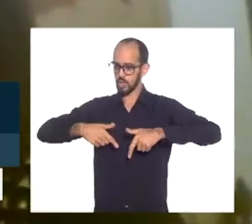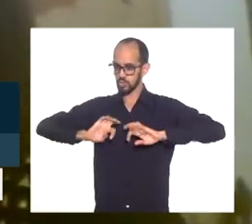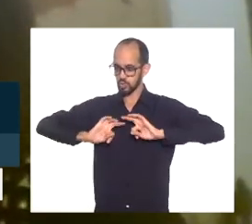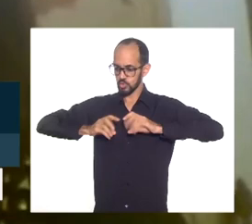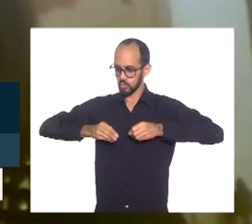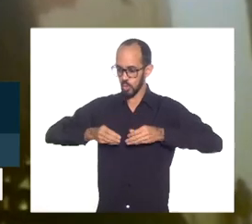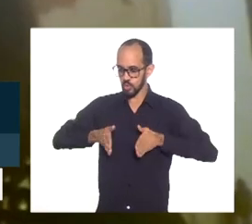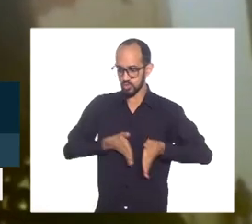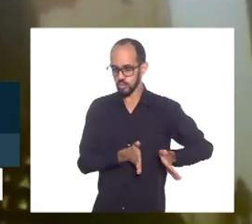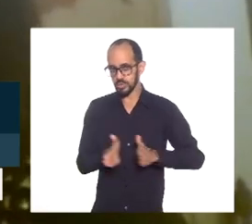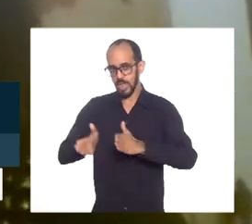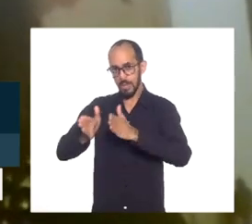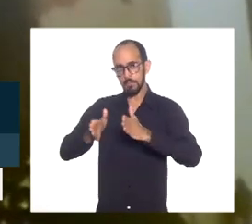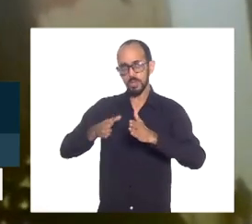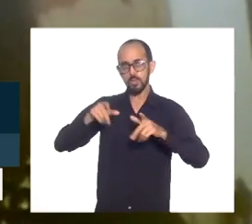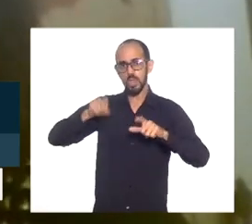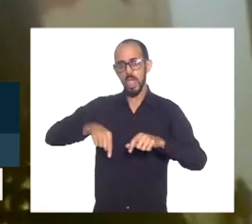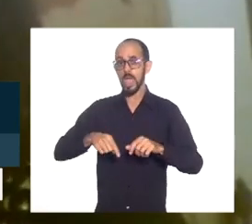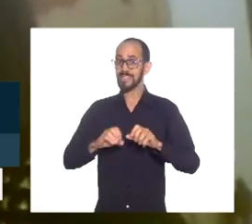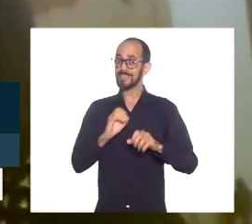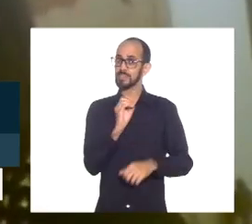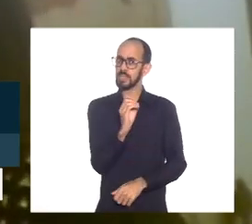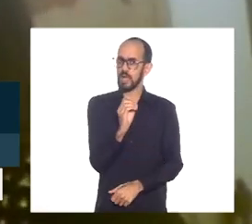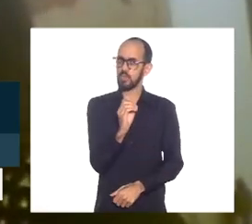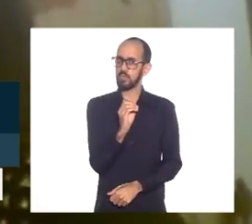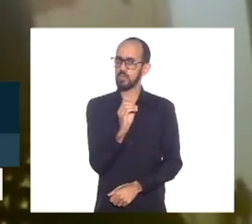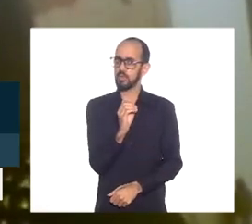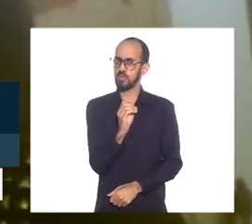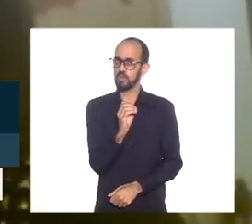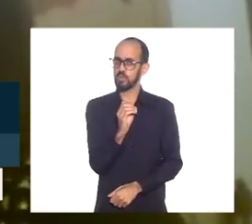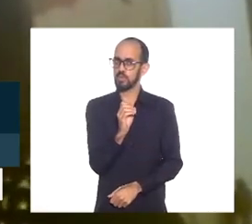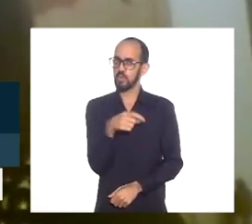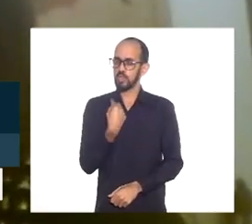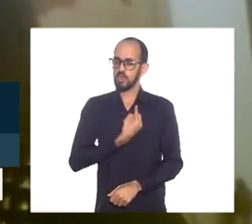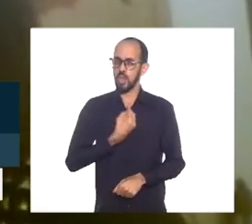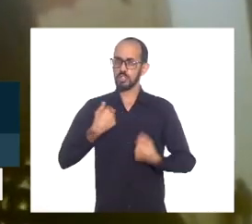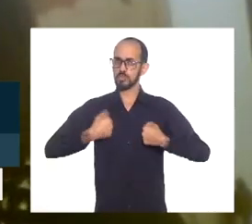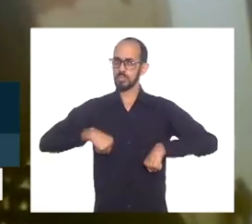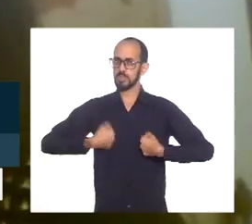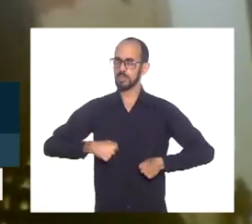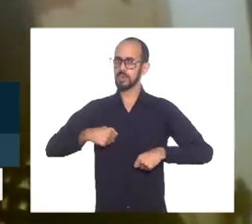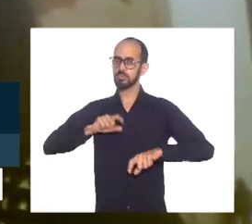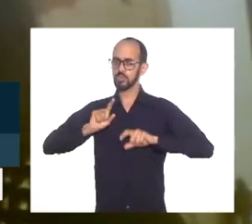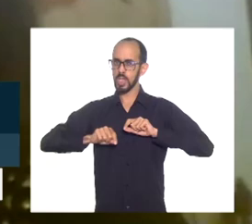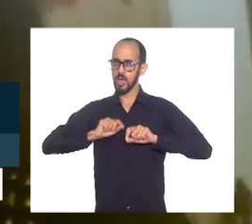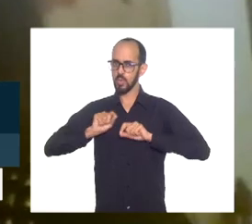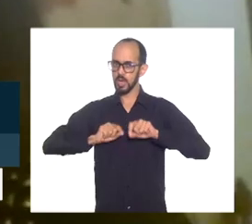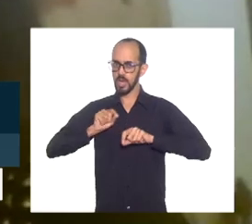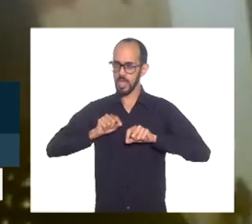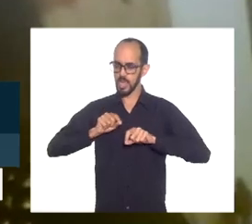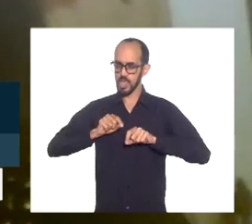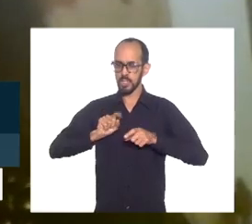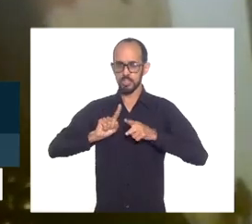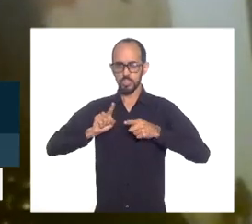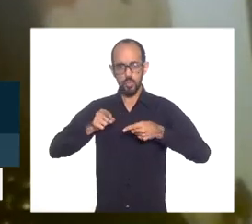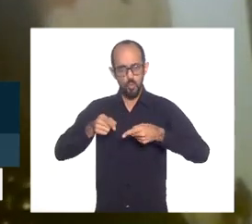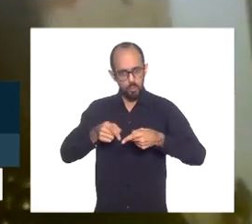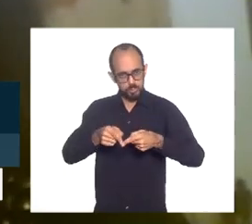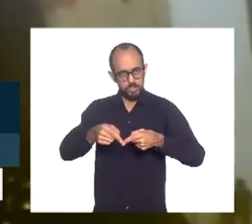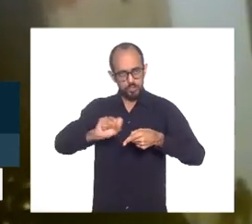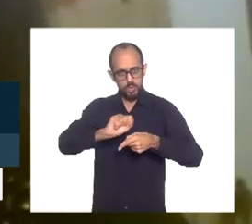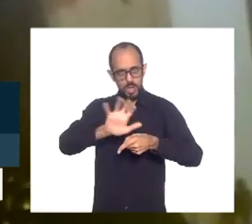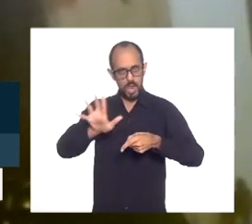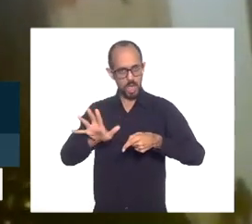direções tem tudo para ser nula. Né? E o que nós precisamos é alinhar esse norte, e eu estou muito feliz